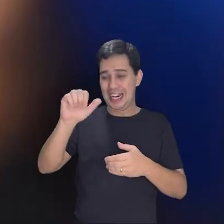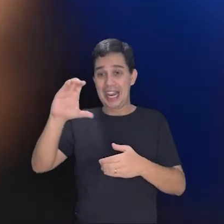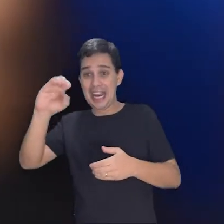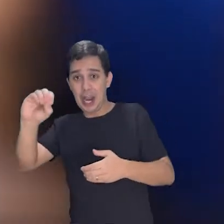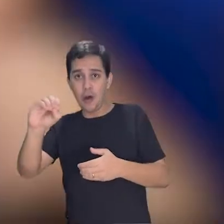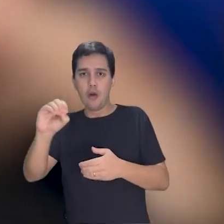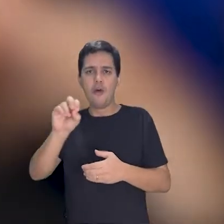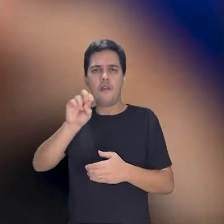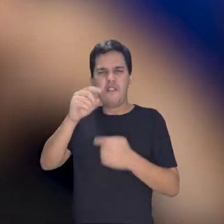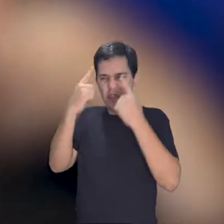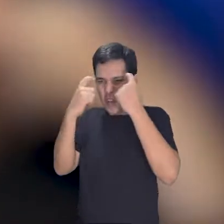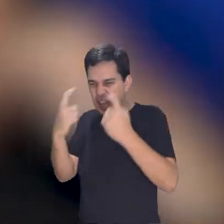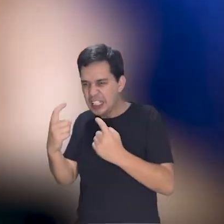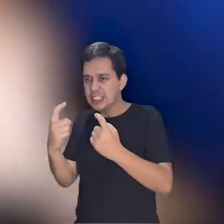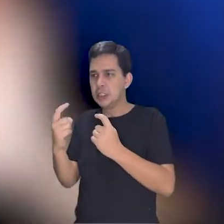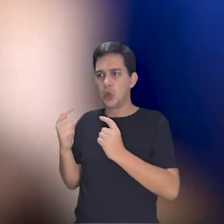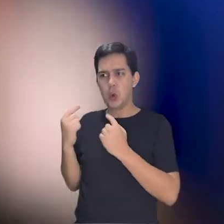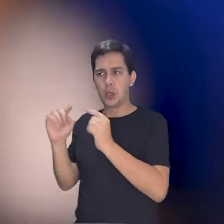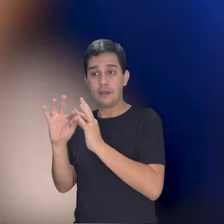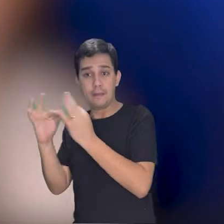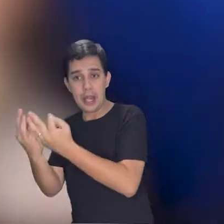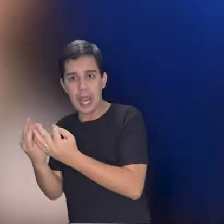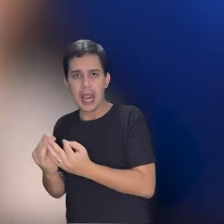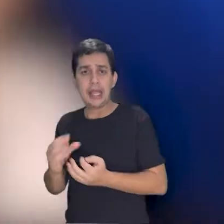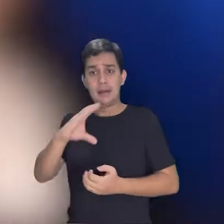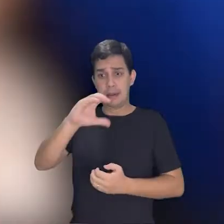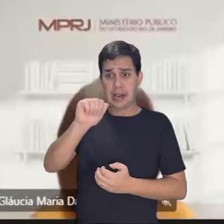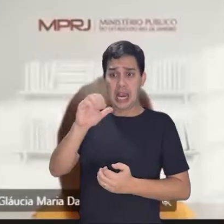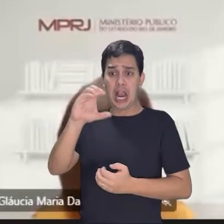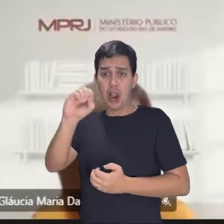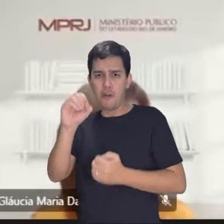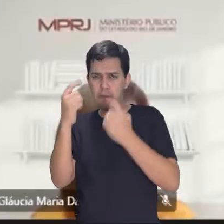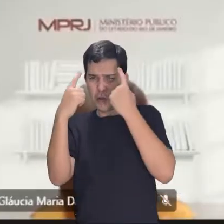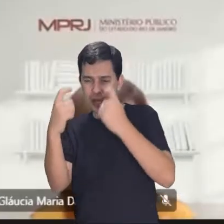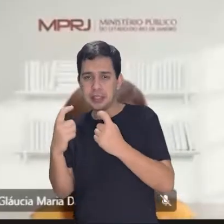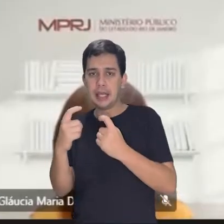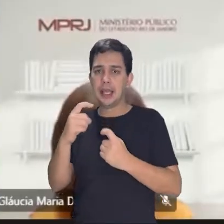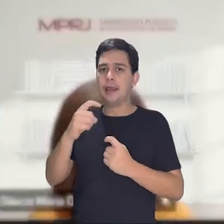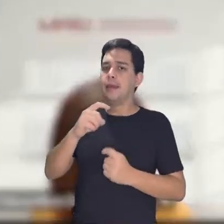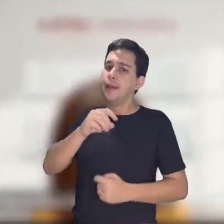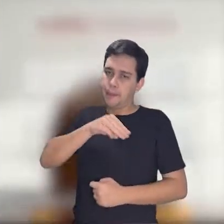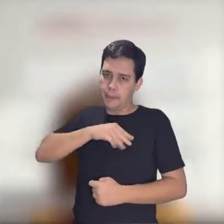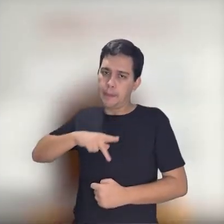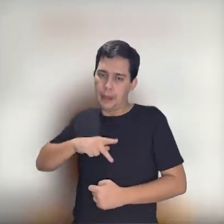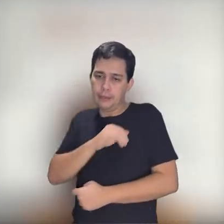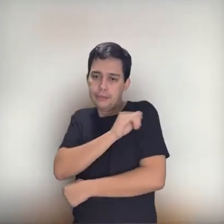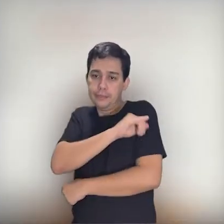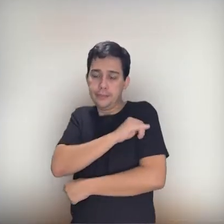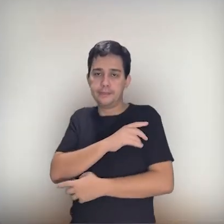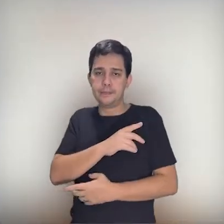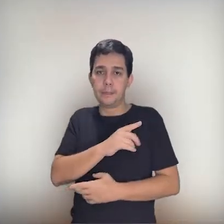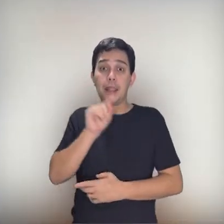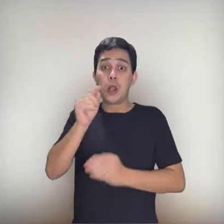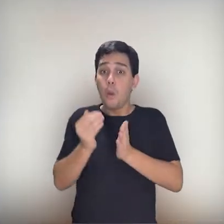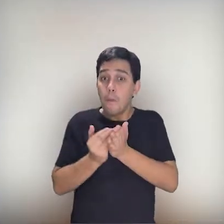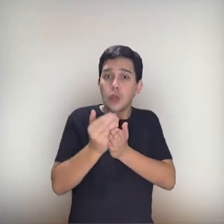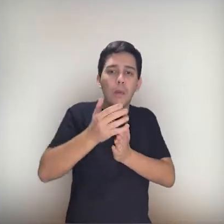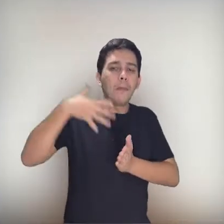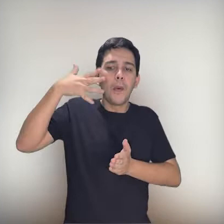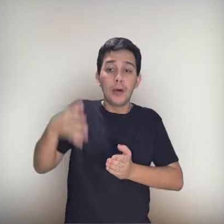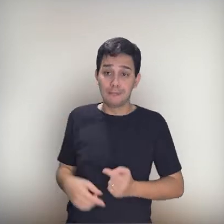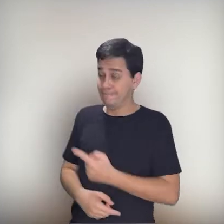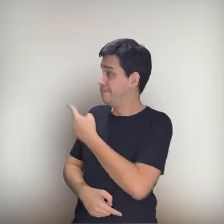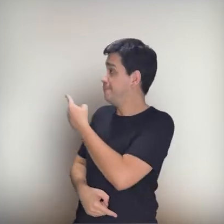contra a Mulher, CAU Violência Doméstica MPRJ, o encontro foi aberto pelo Procurador de Justiça Eduardo Lima